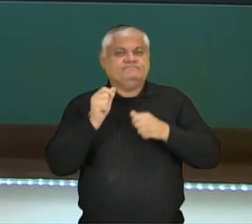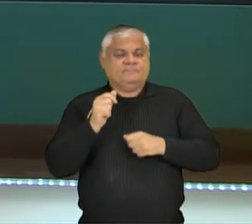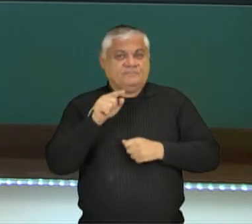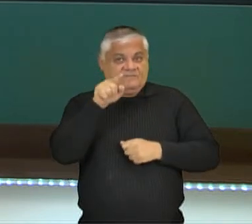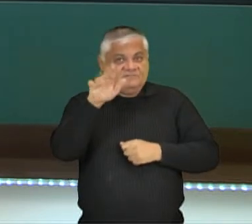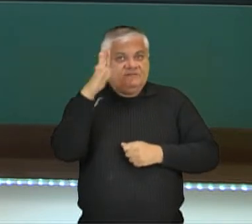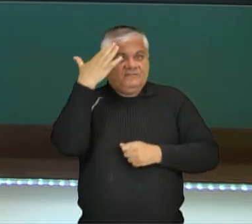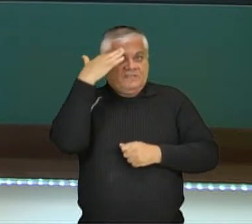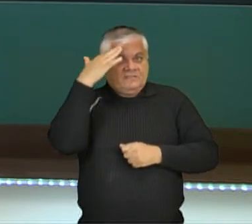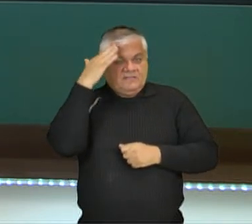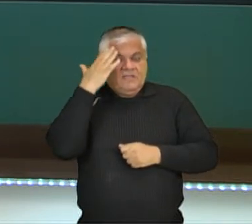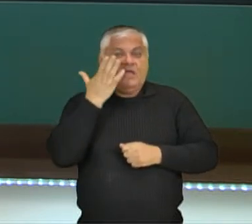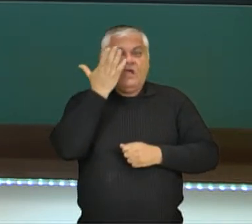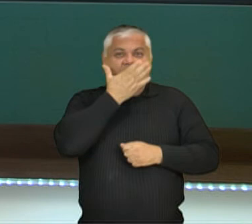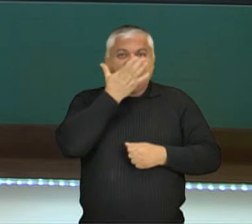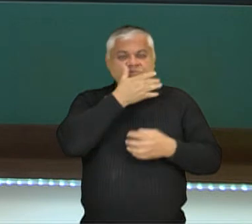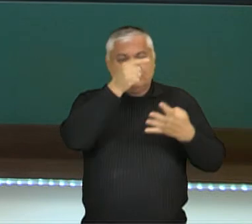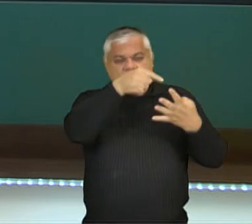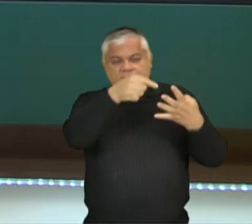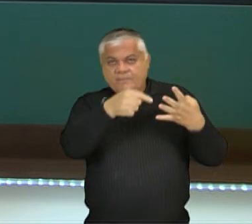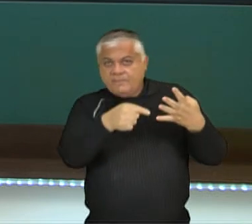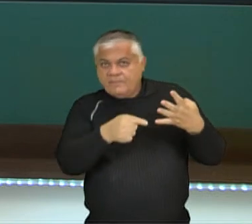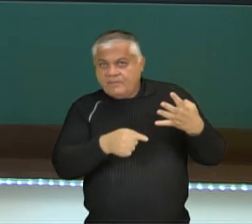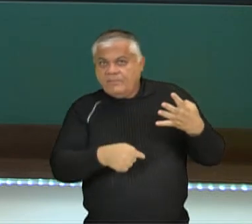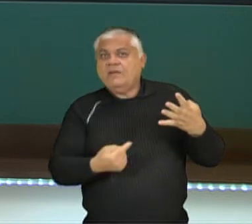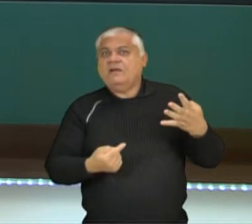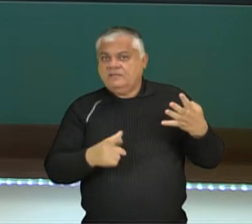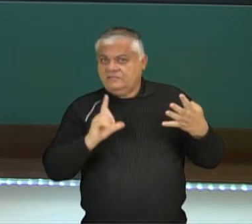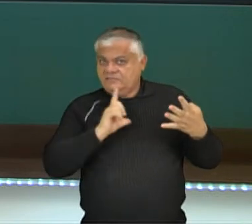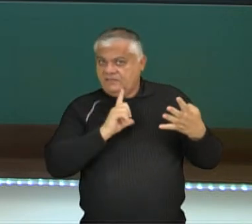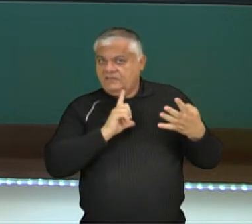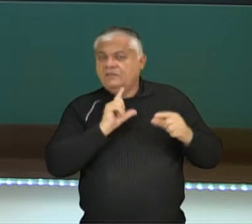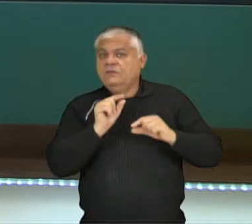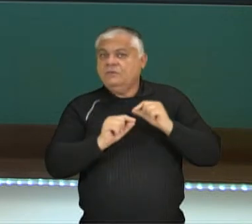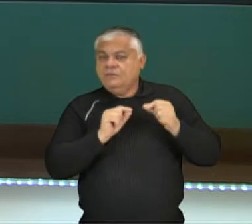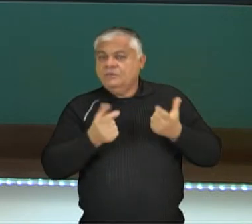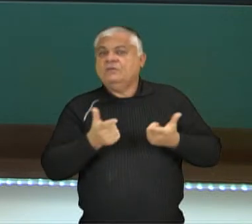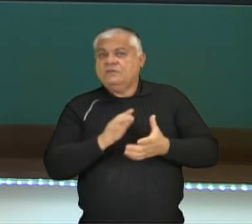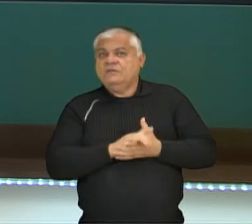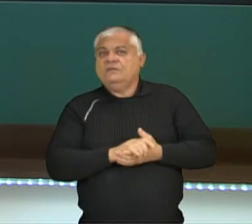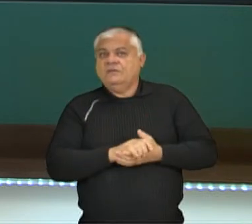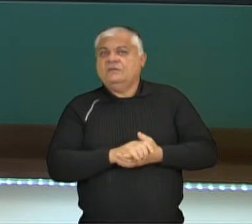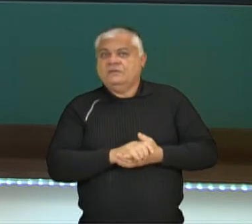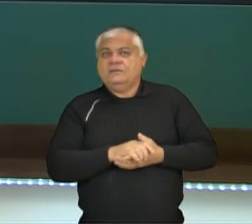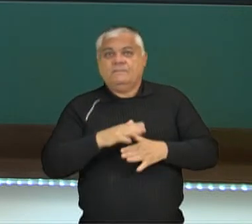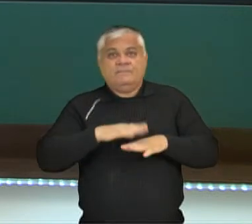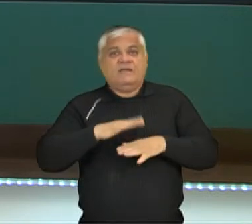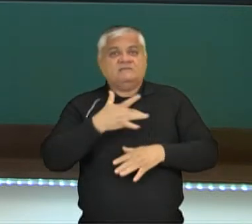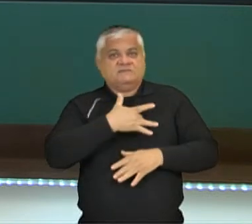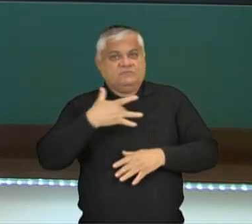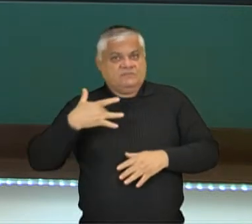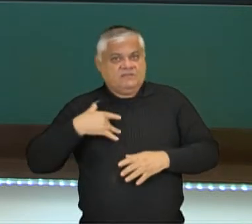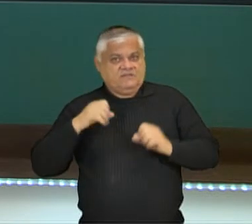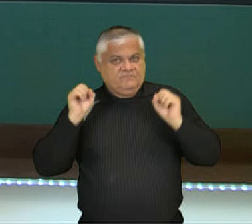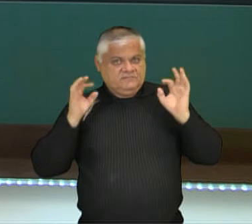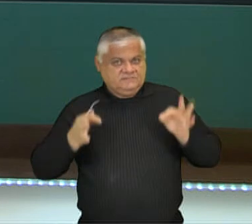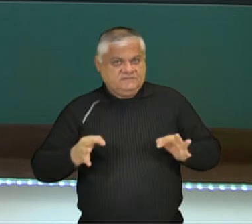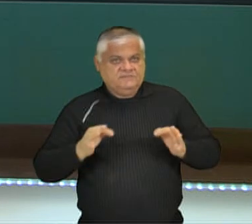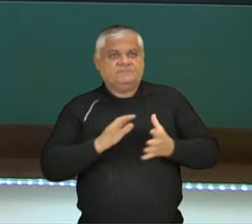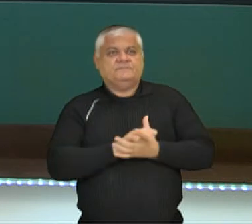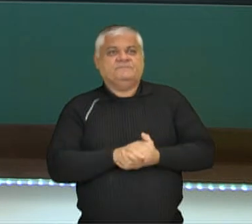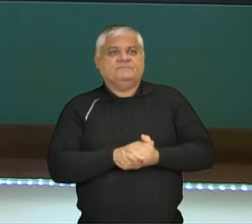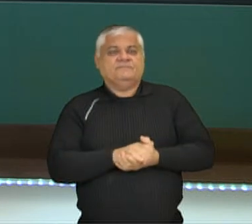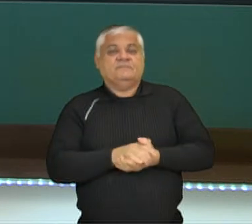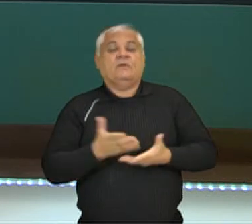dos açúcares, quais são as opções que nós temos e quais são as mais saudáveis, tá certo, pessoal?